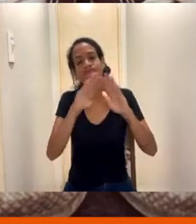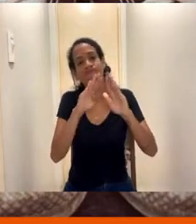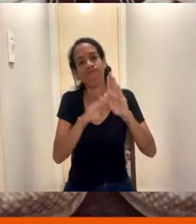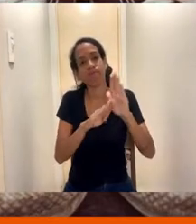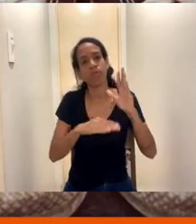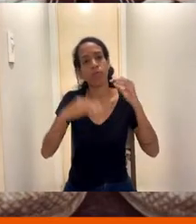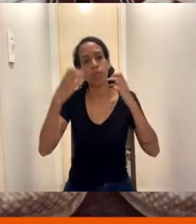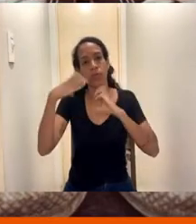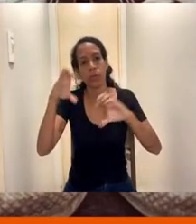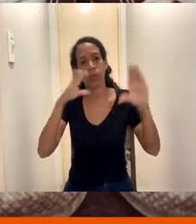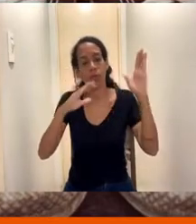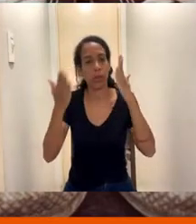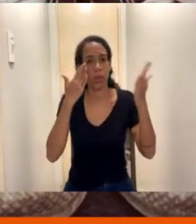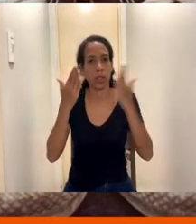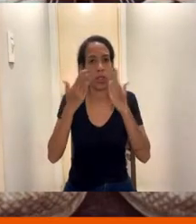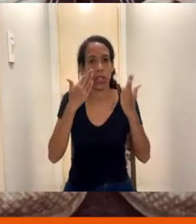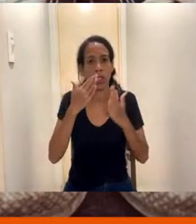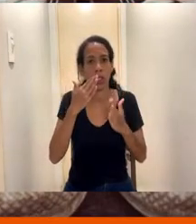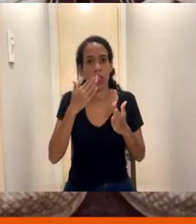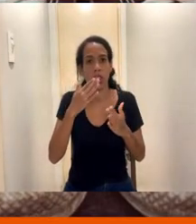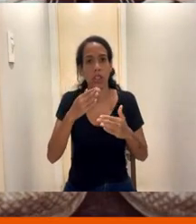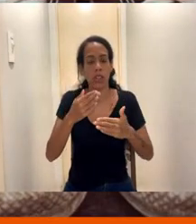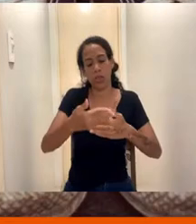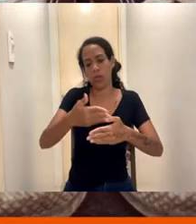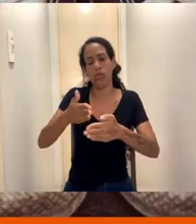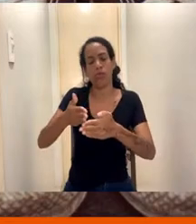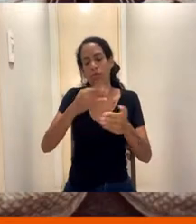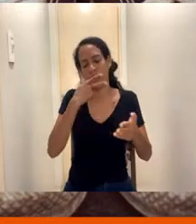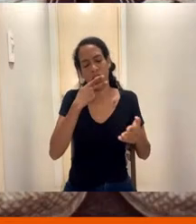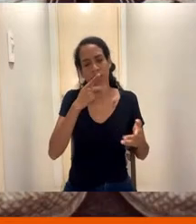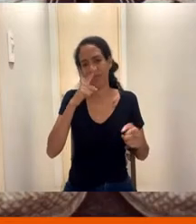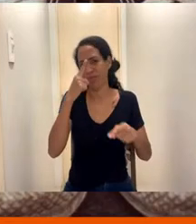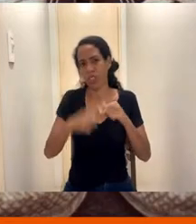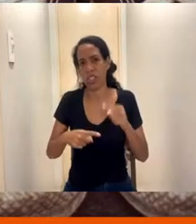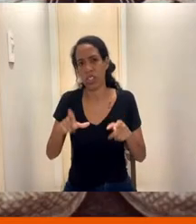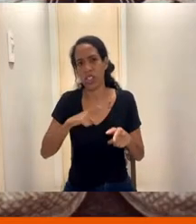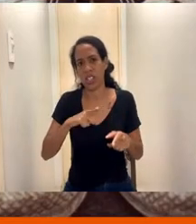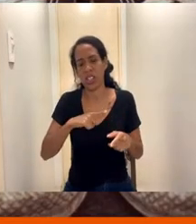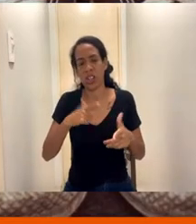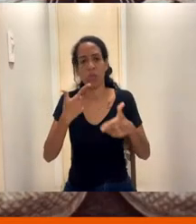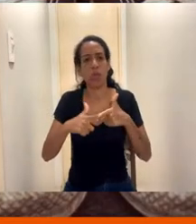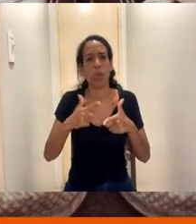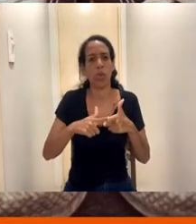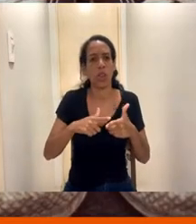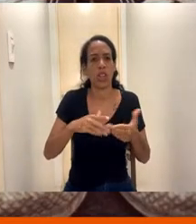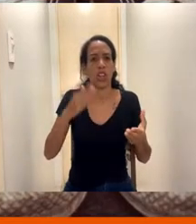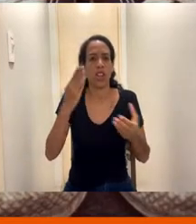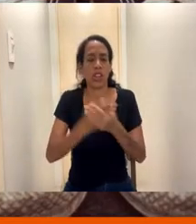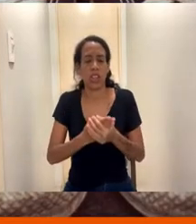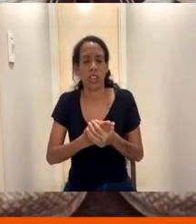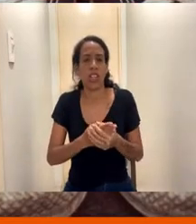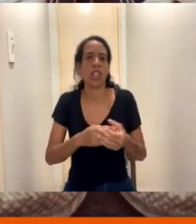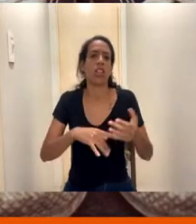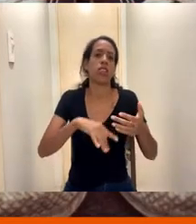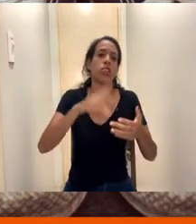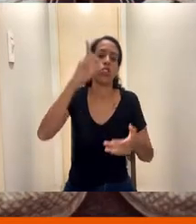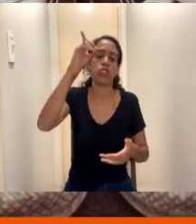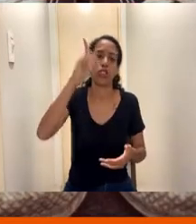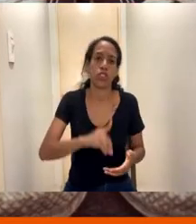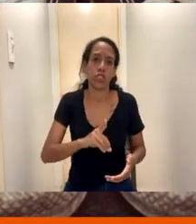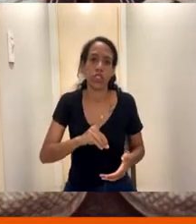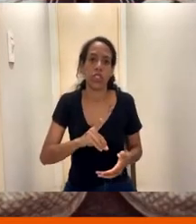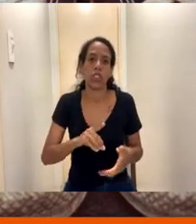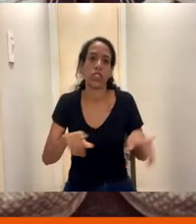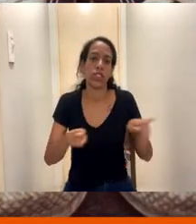Conselhos de Psicologia se opõe por ferirem a Constituição Federal, o Estatuto da Criança e do Adolescente e o Código